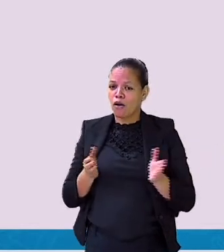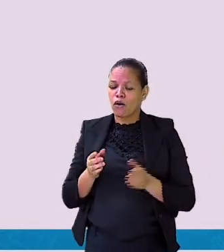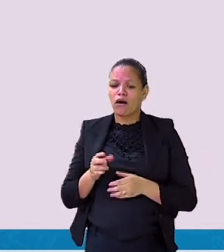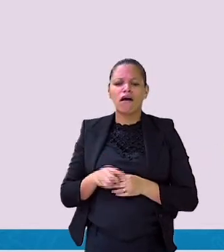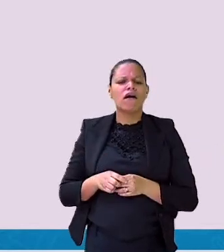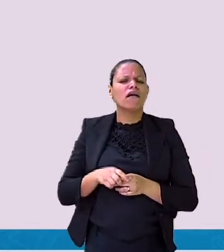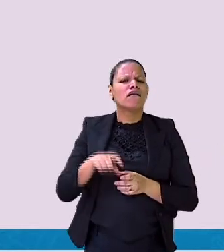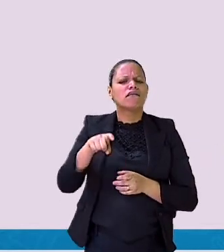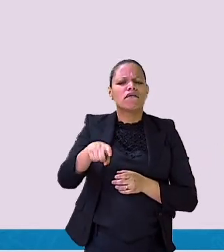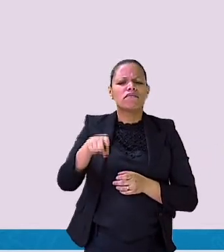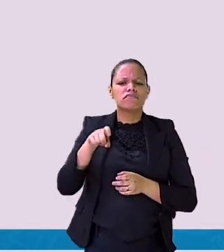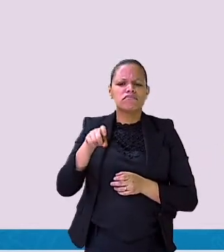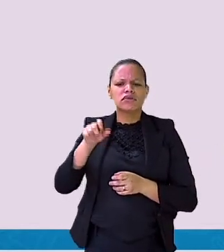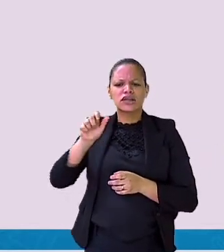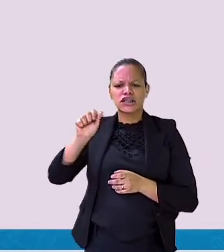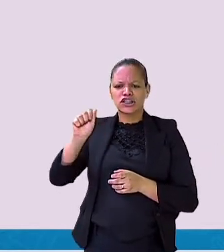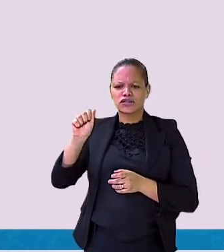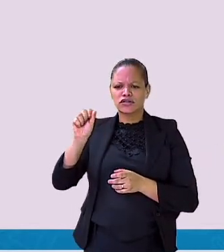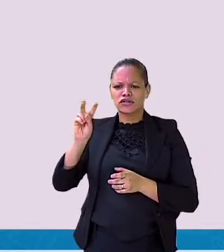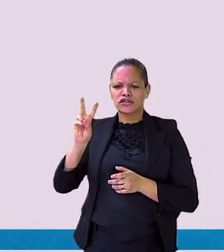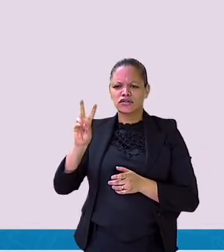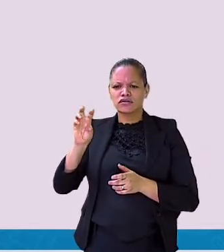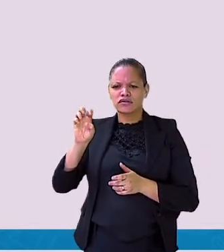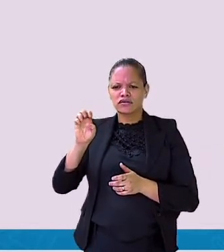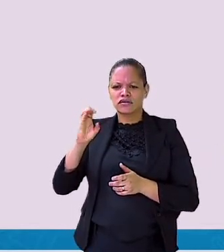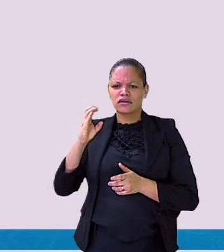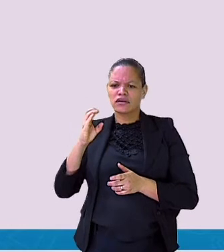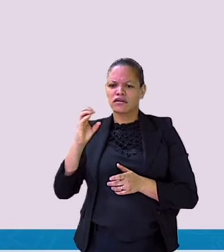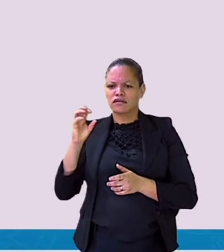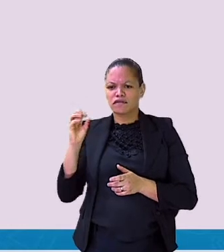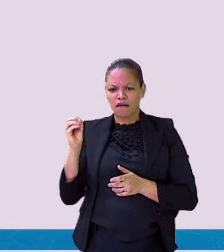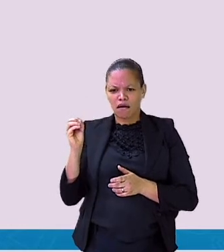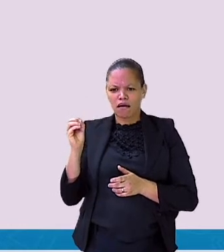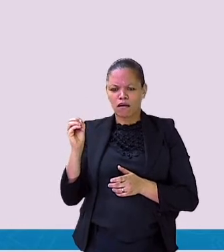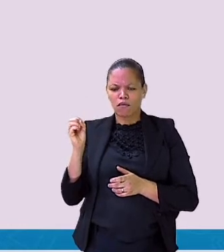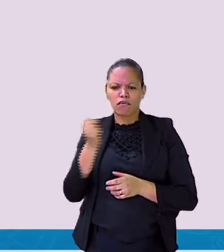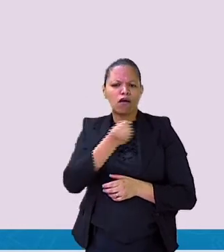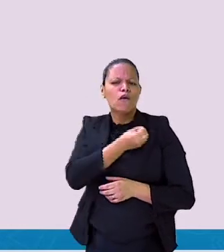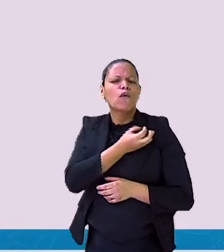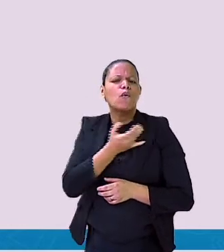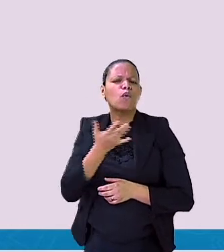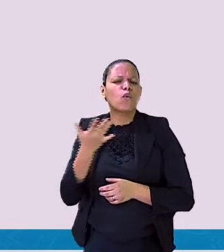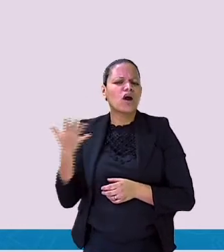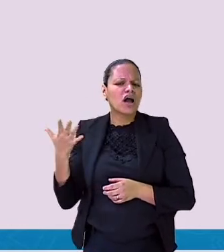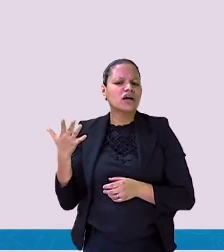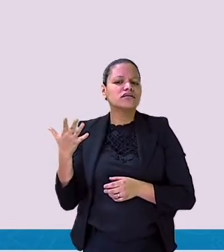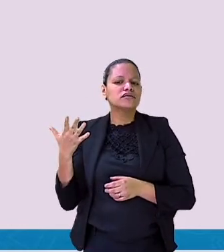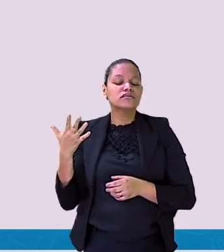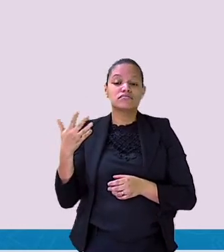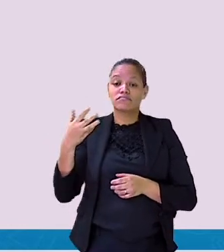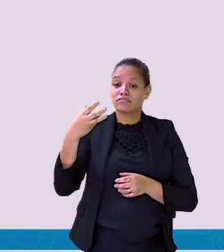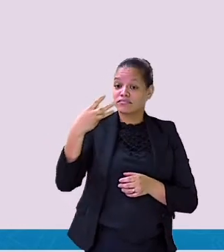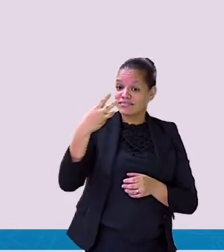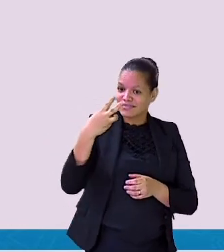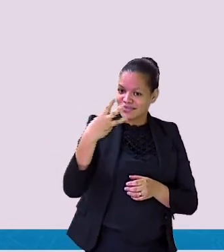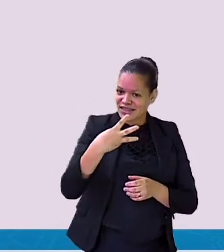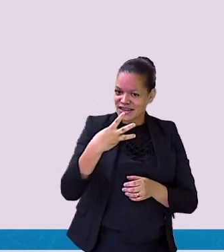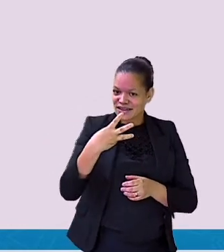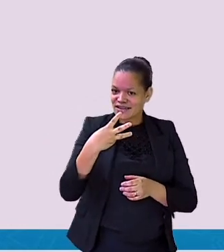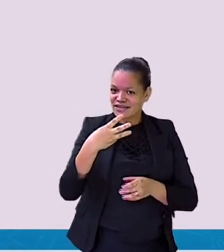Chaveco, gente? Chaveco foi até aqui, Teve 3